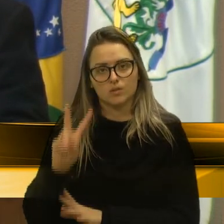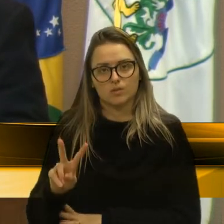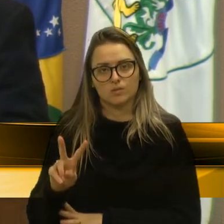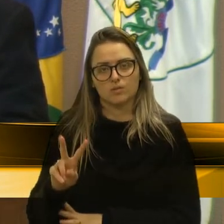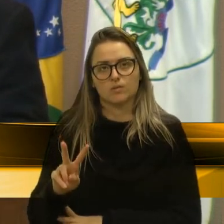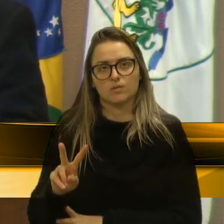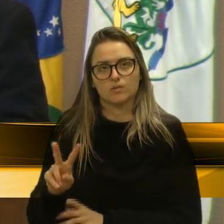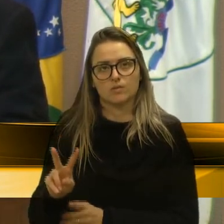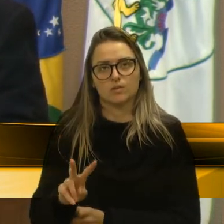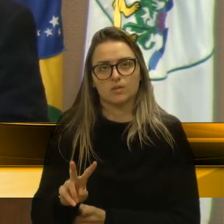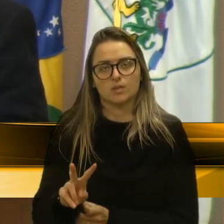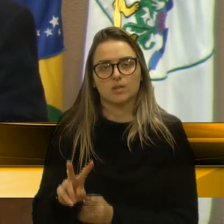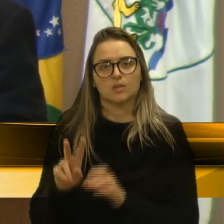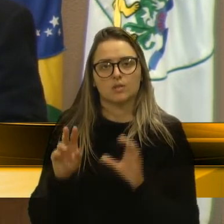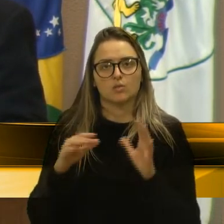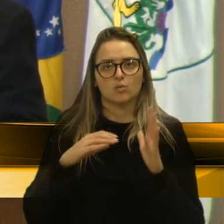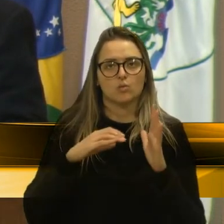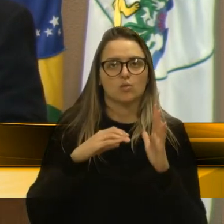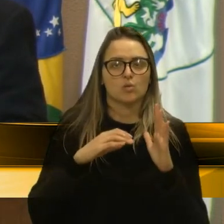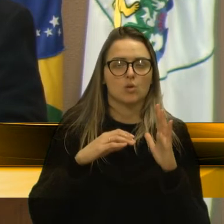Eu estava do lado de cá, né?